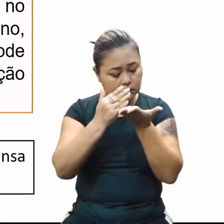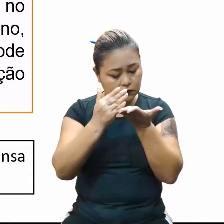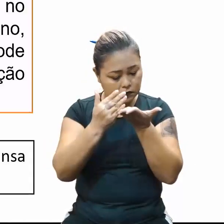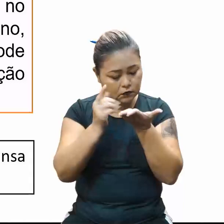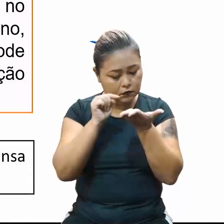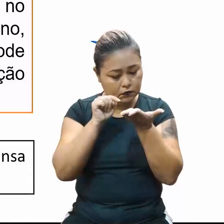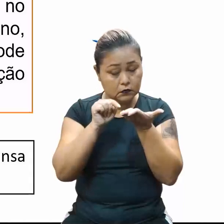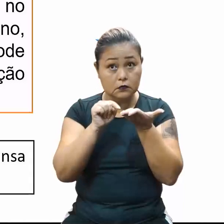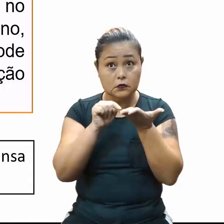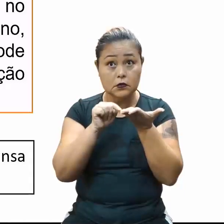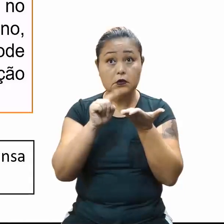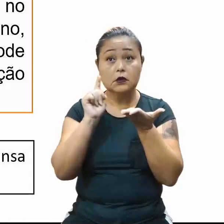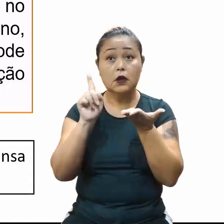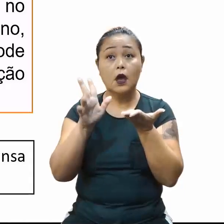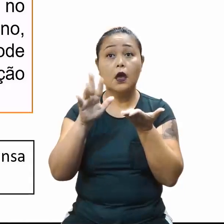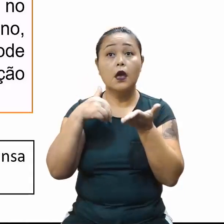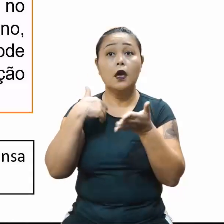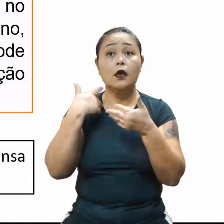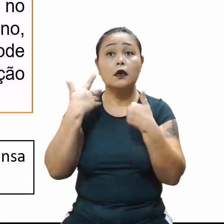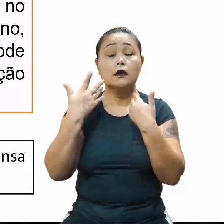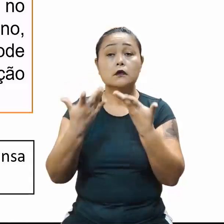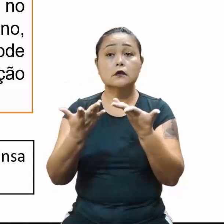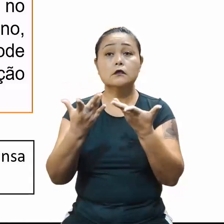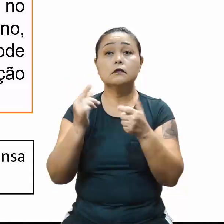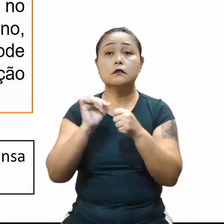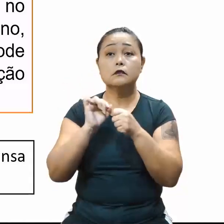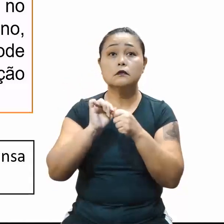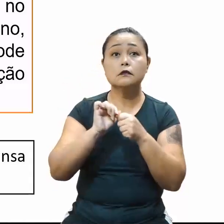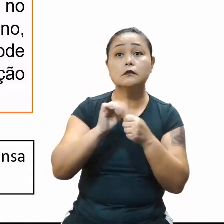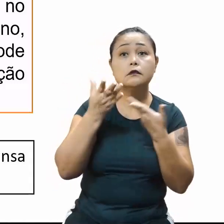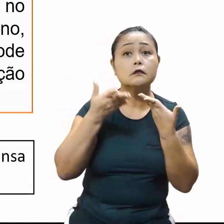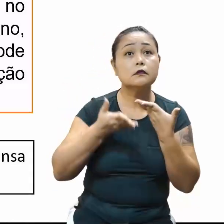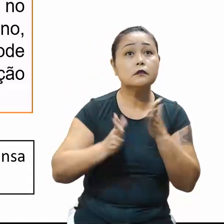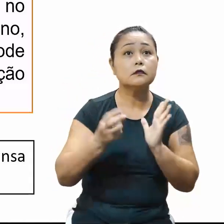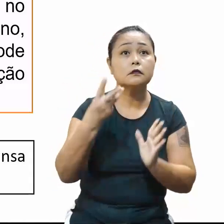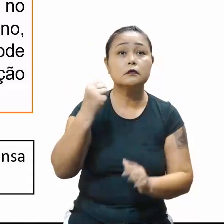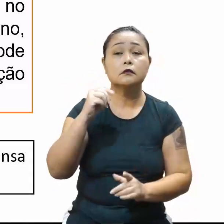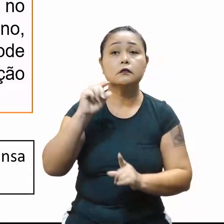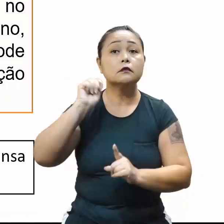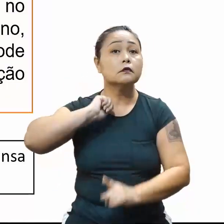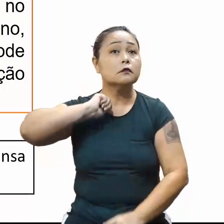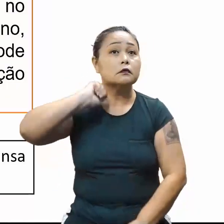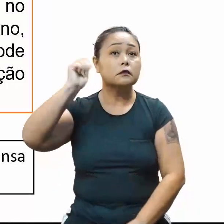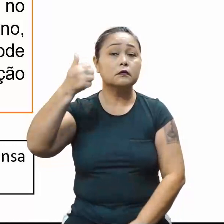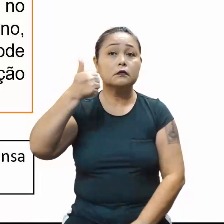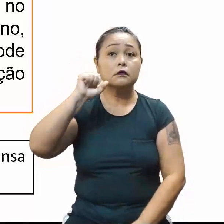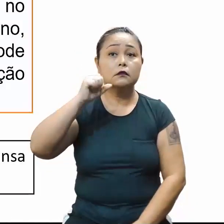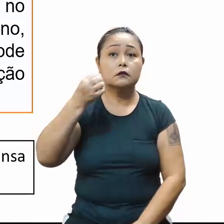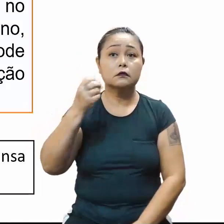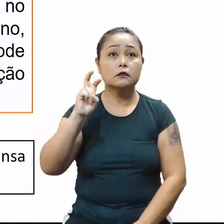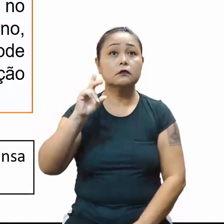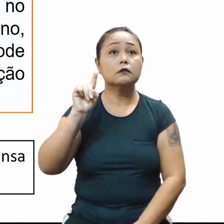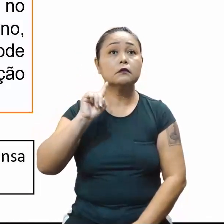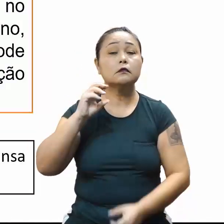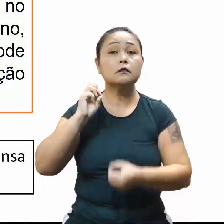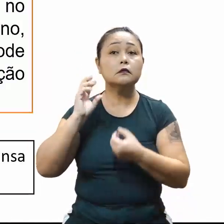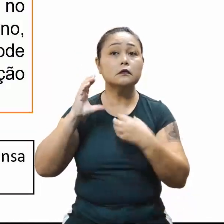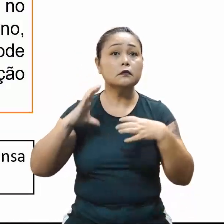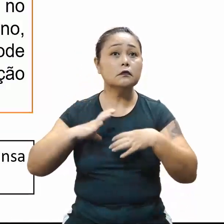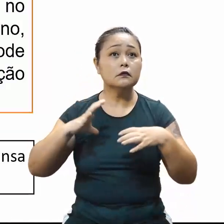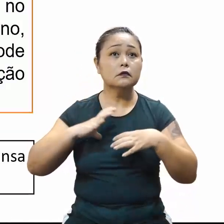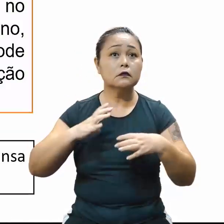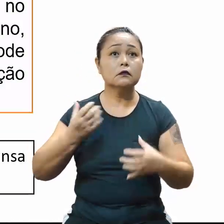que Rondon ele nasce em 30 de abril de 1865, na cidade de Mimoso, que é o distrito de Santo Antônio de